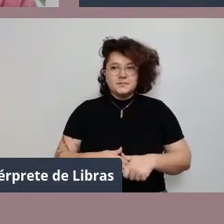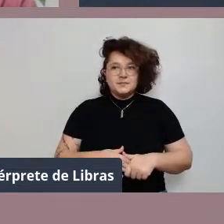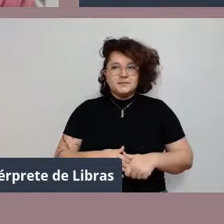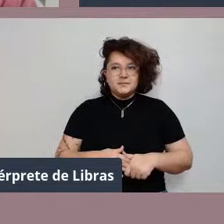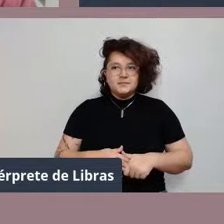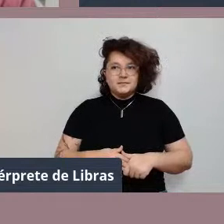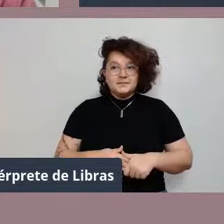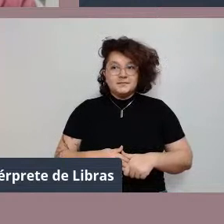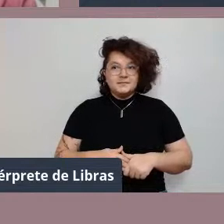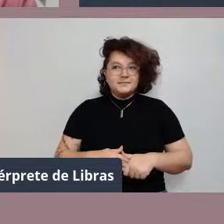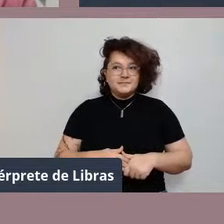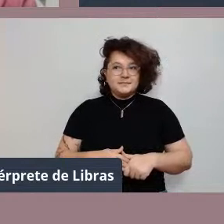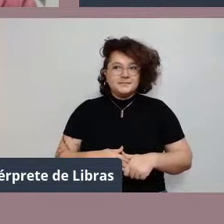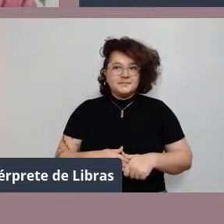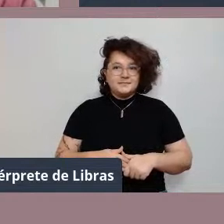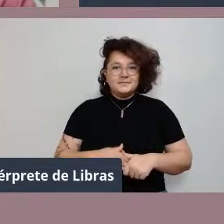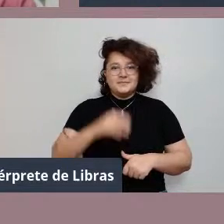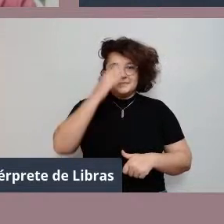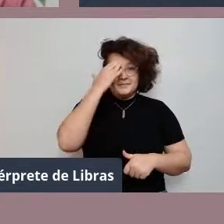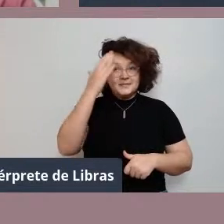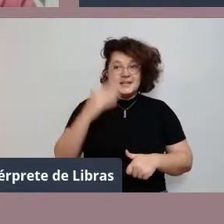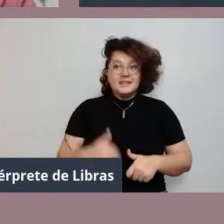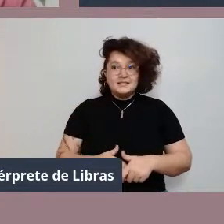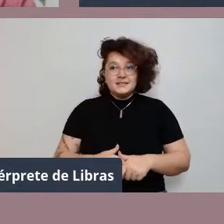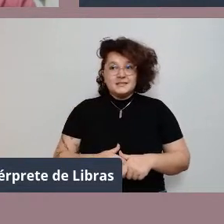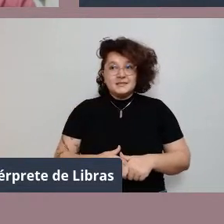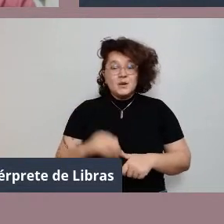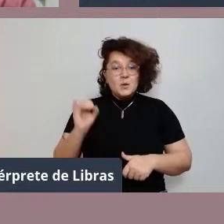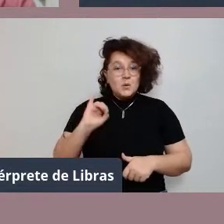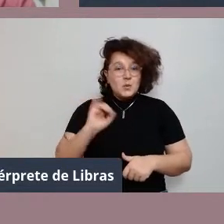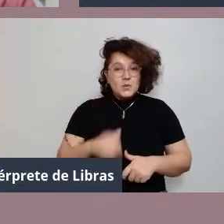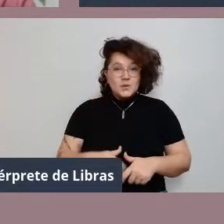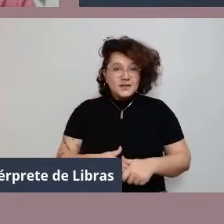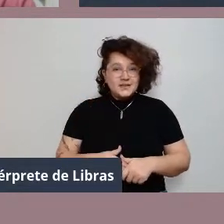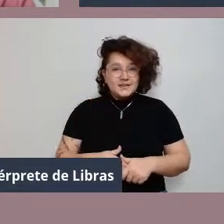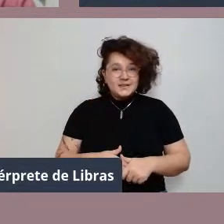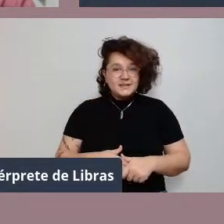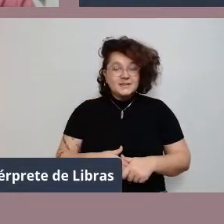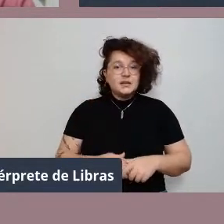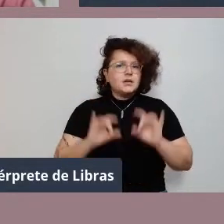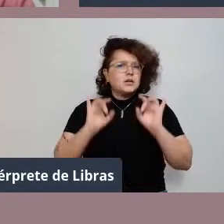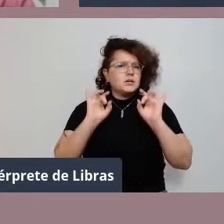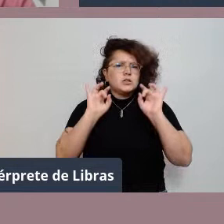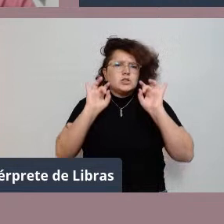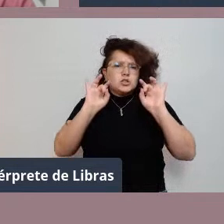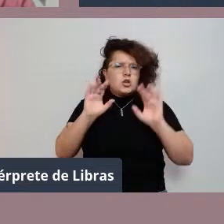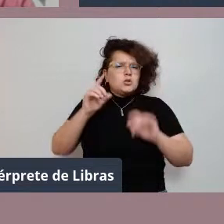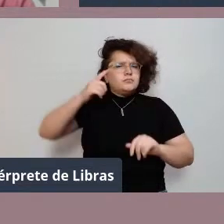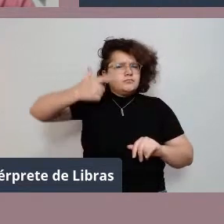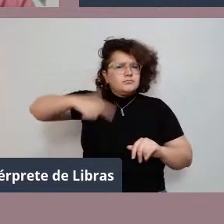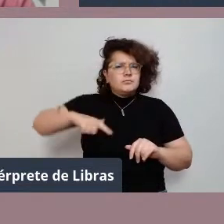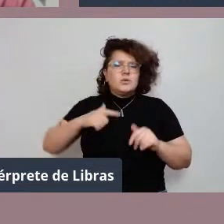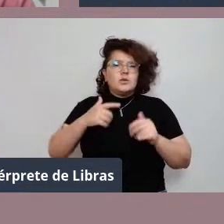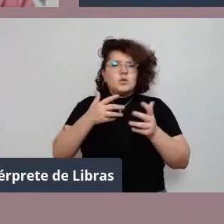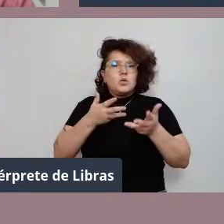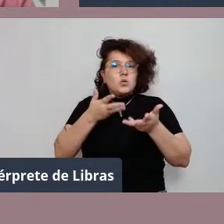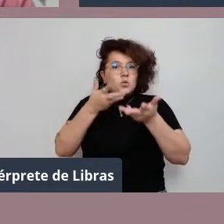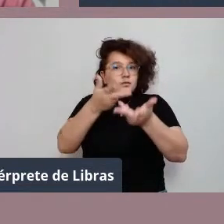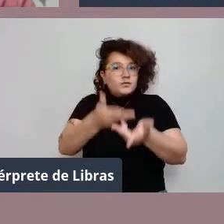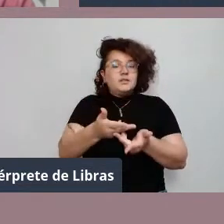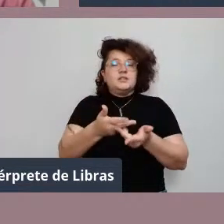Obrigada. Fala, Elisama. Oi. Eu acho que eu reforço só o convite, convocatória